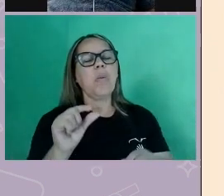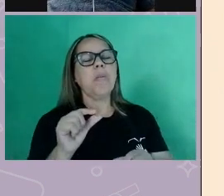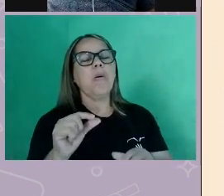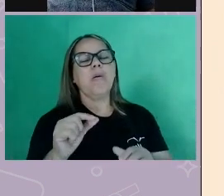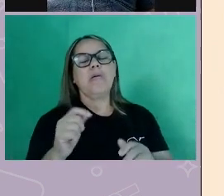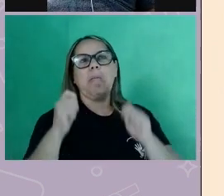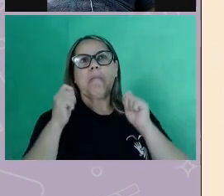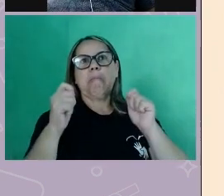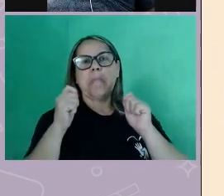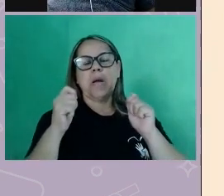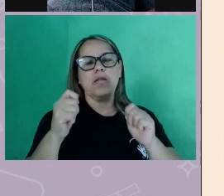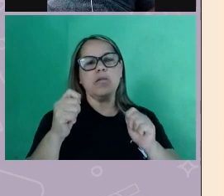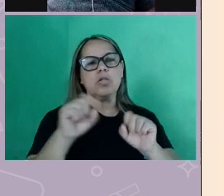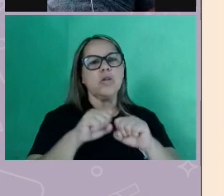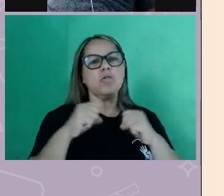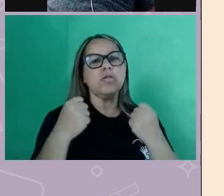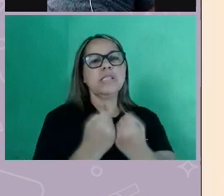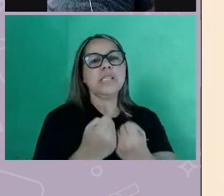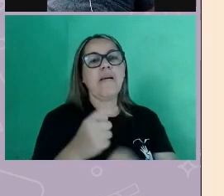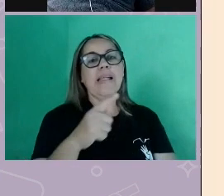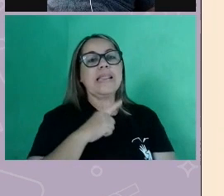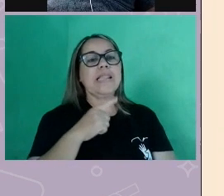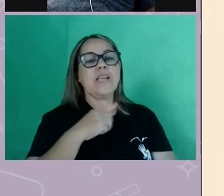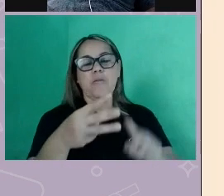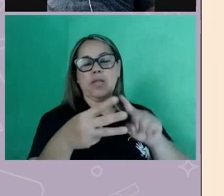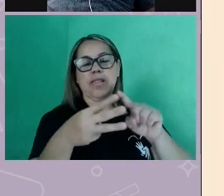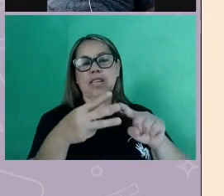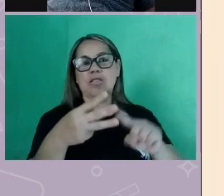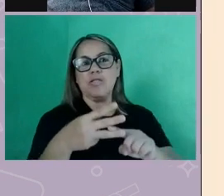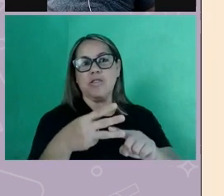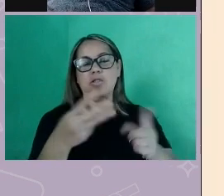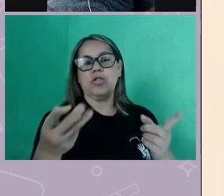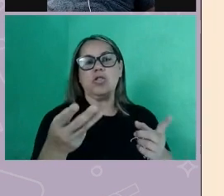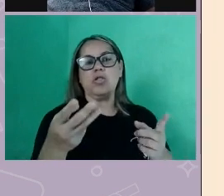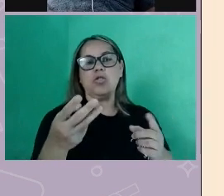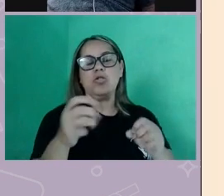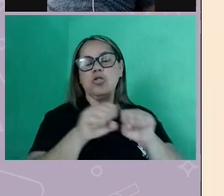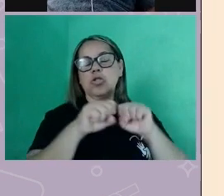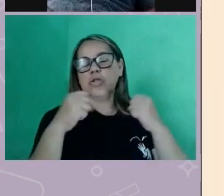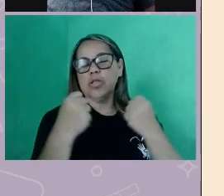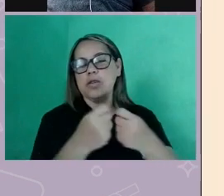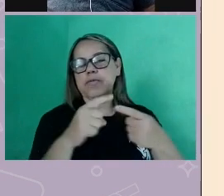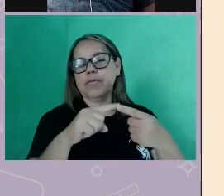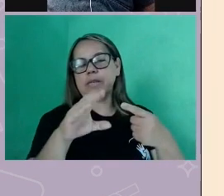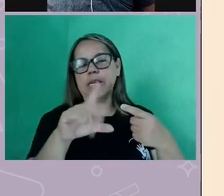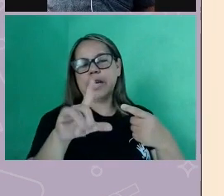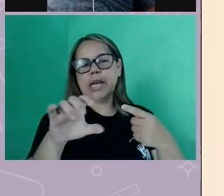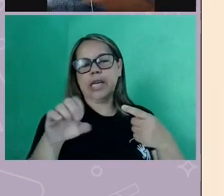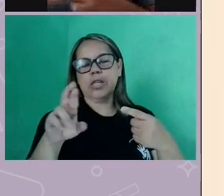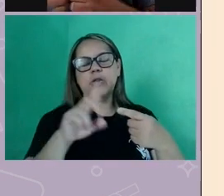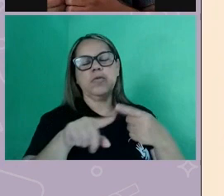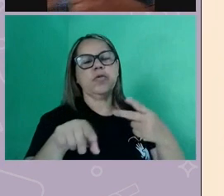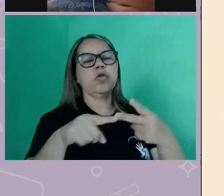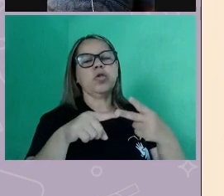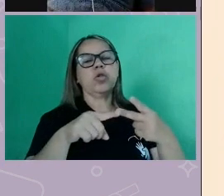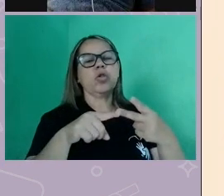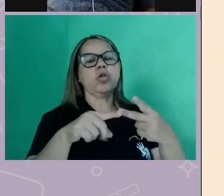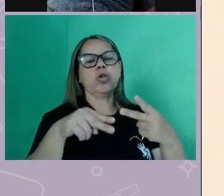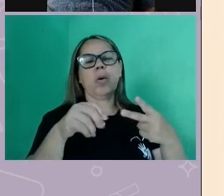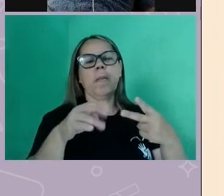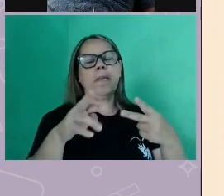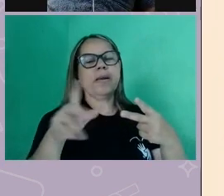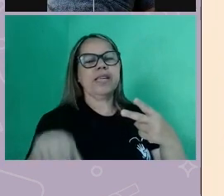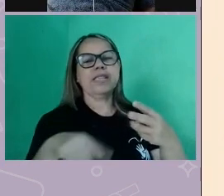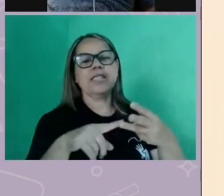havia três ordens sociais o clero a nobreza e os camponeses é como se dizia na própria